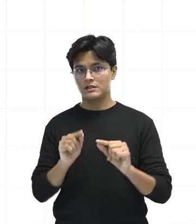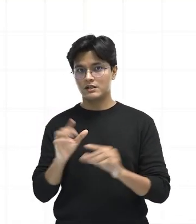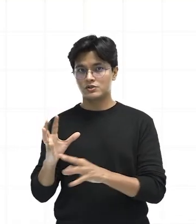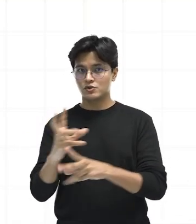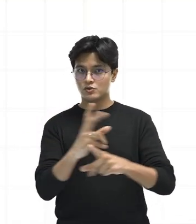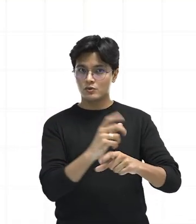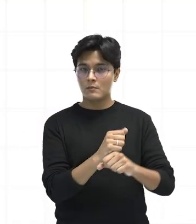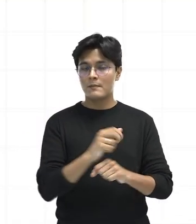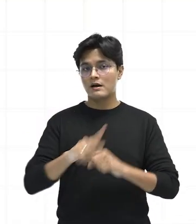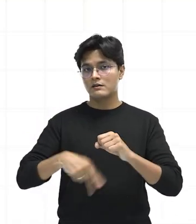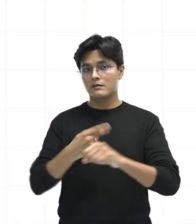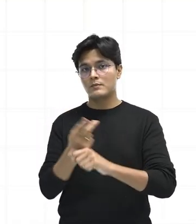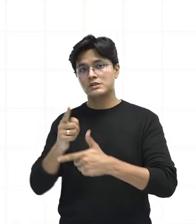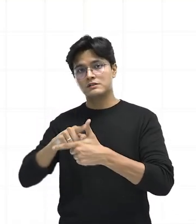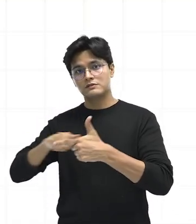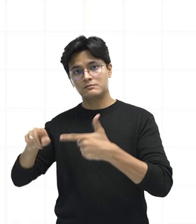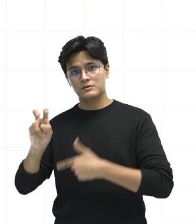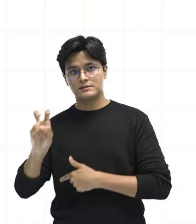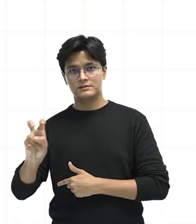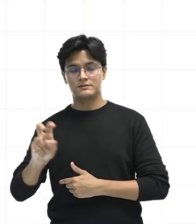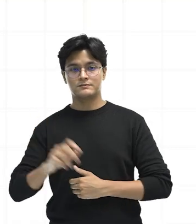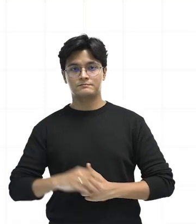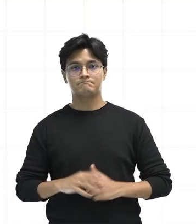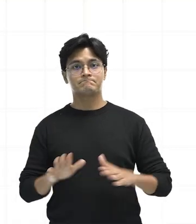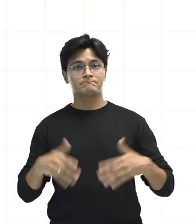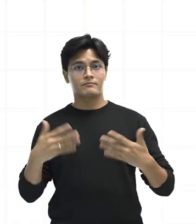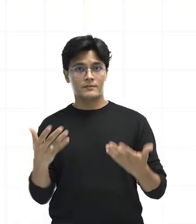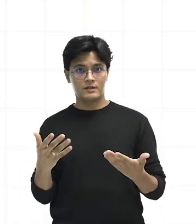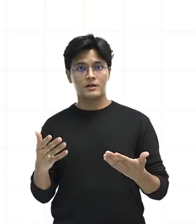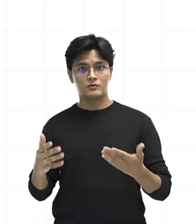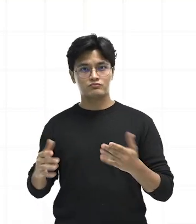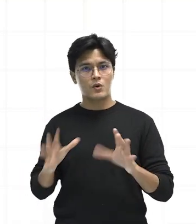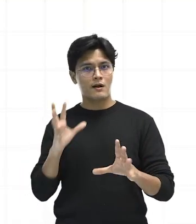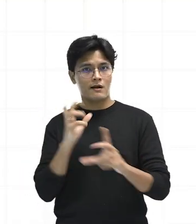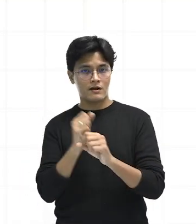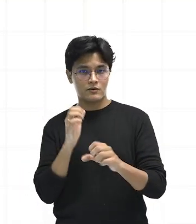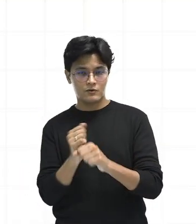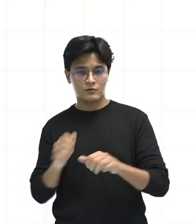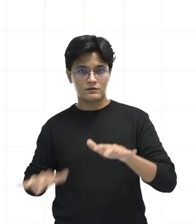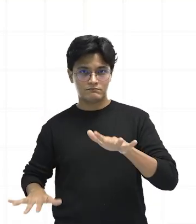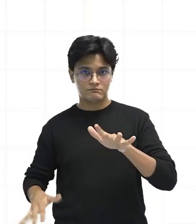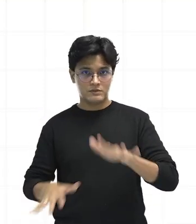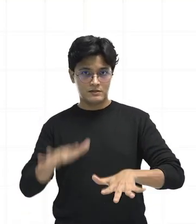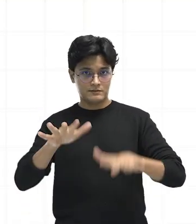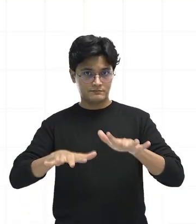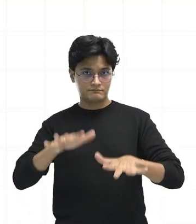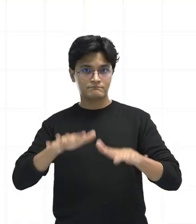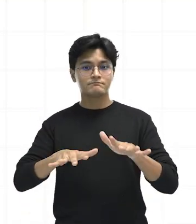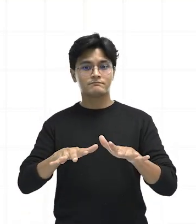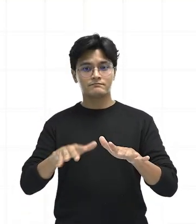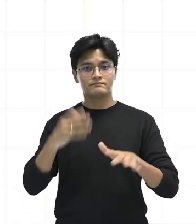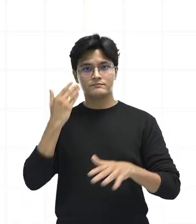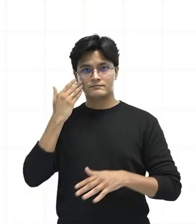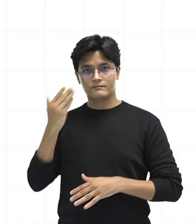somar e dividir por 5, ok? Então a média aritmética, vamos representar aqui com